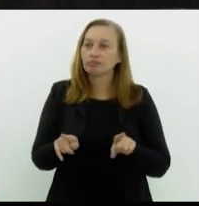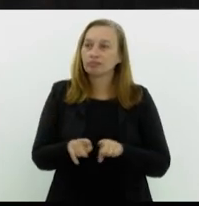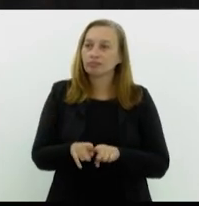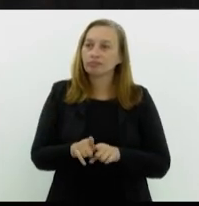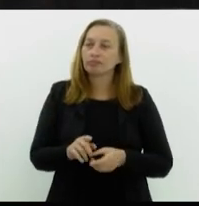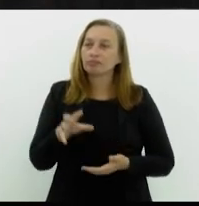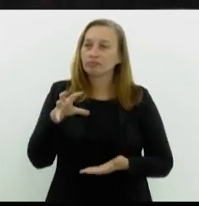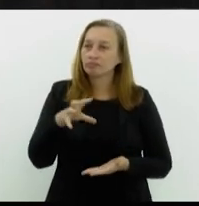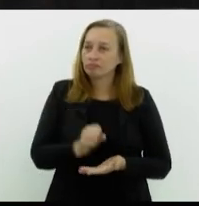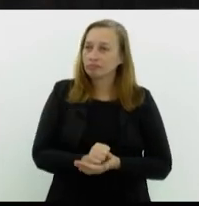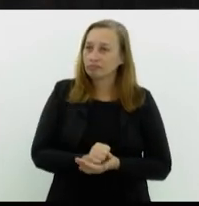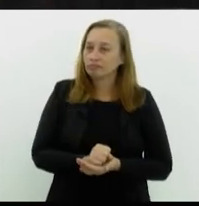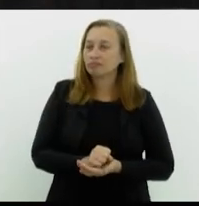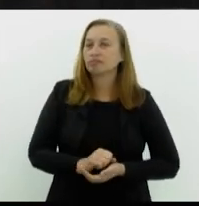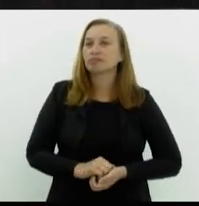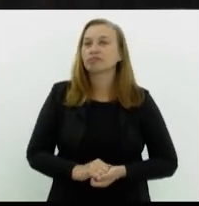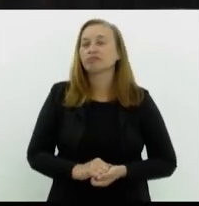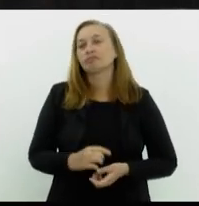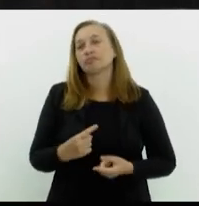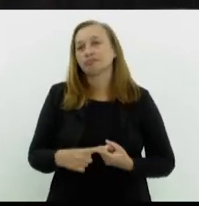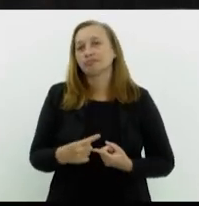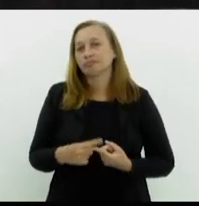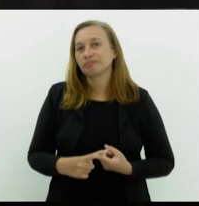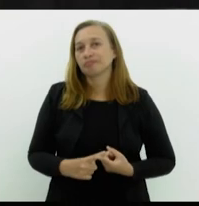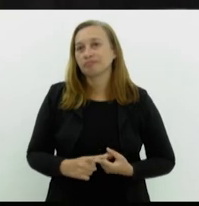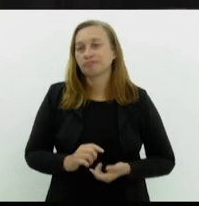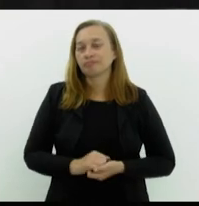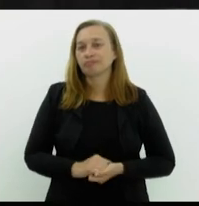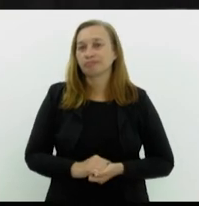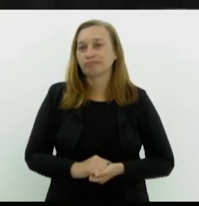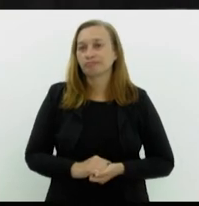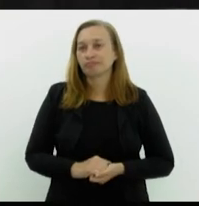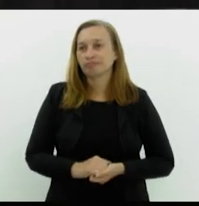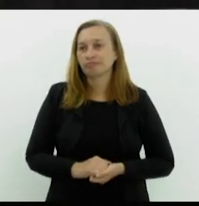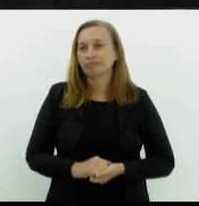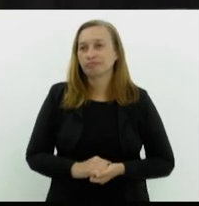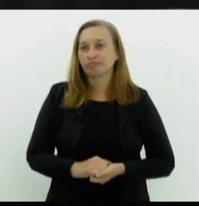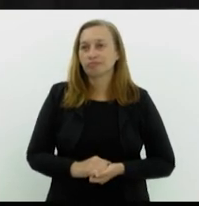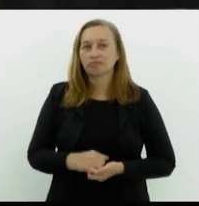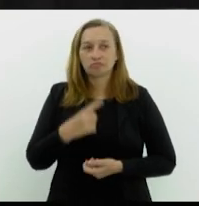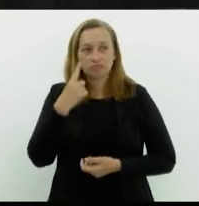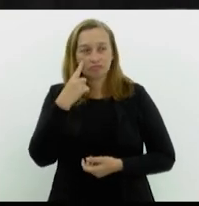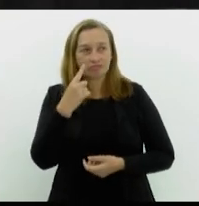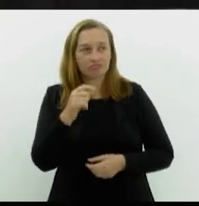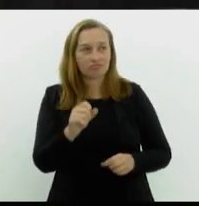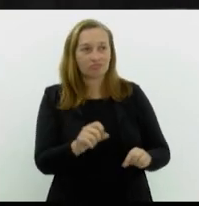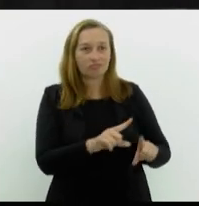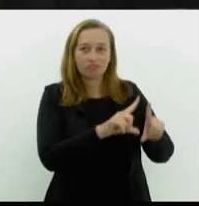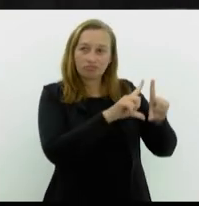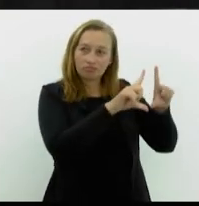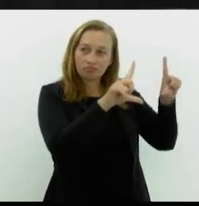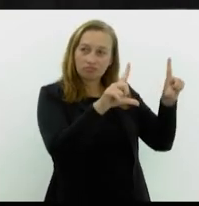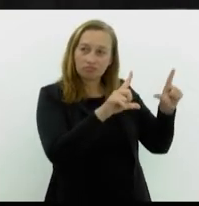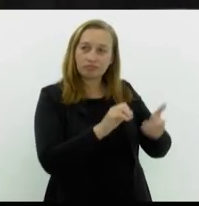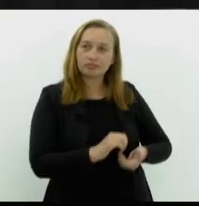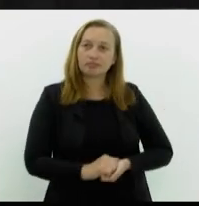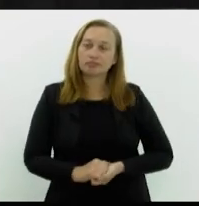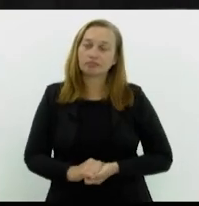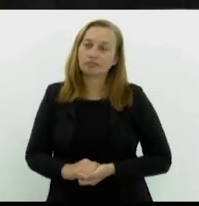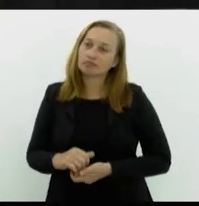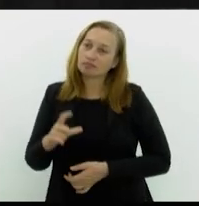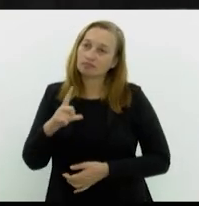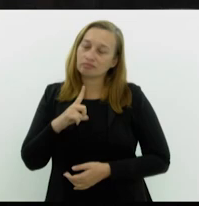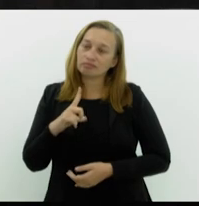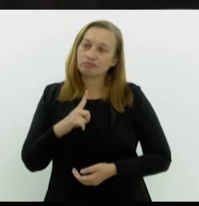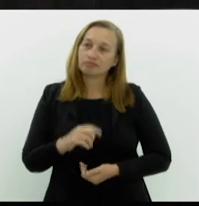esse registro, porque é raro a gente olhar para o quadro e ter